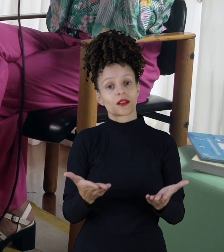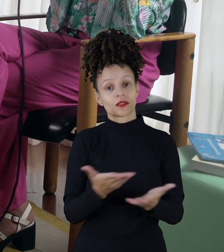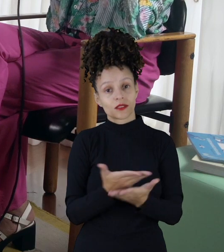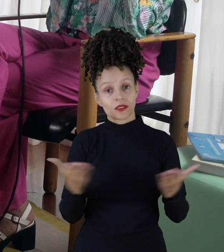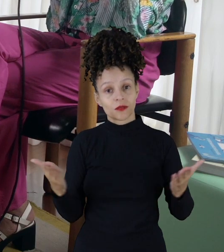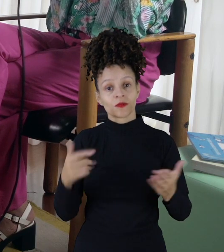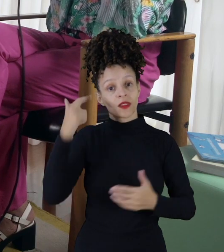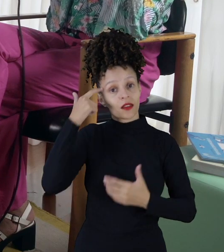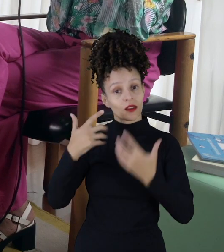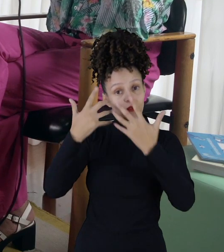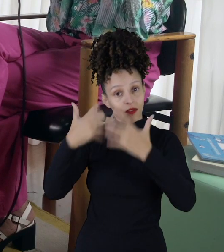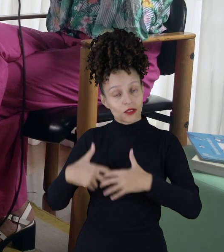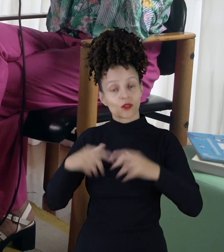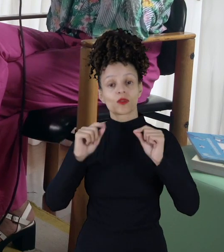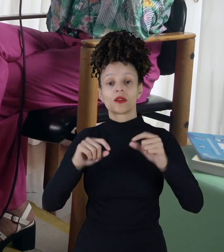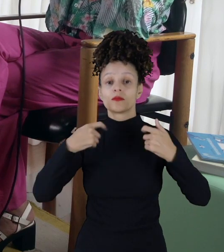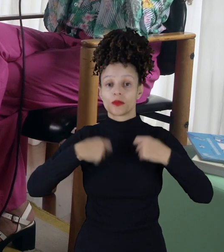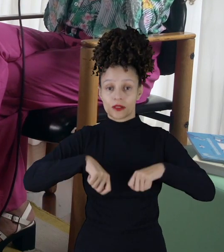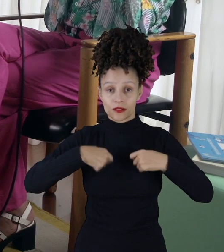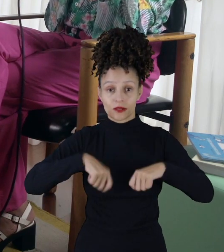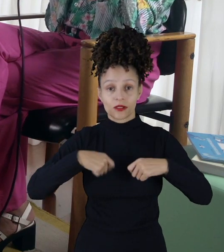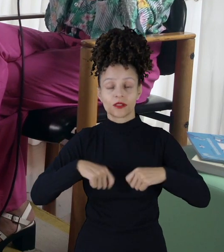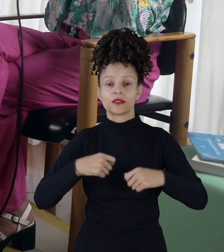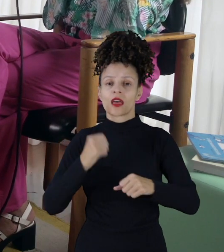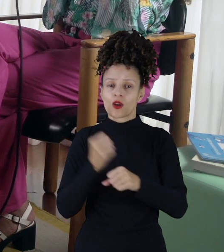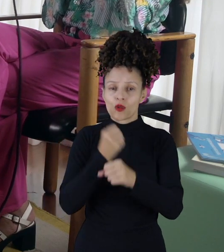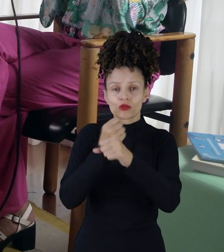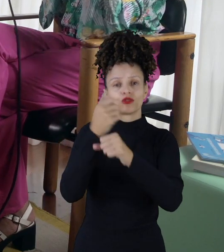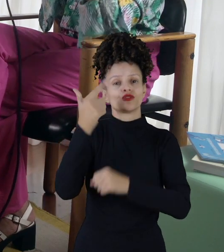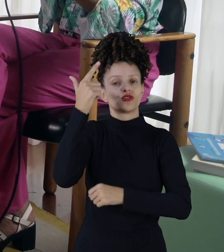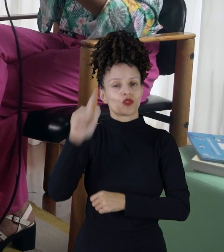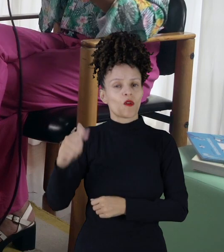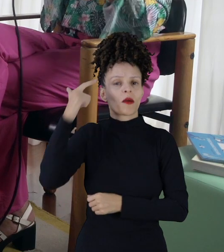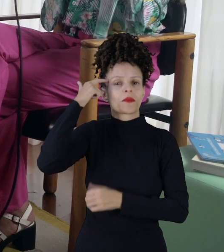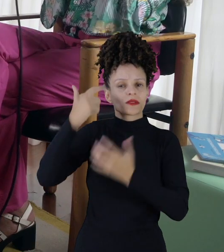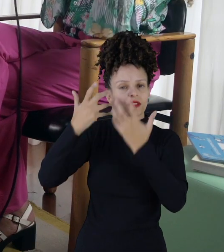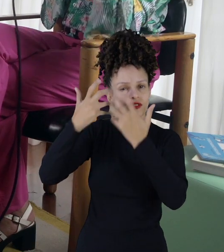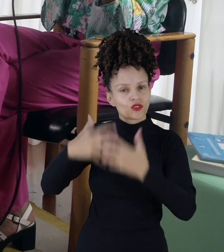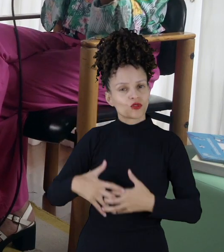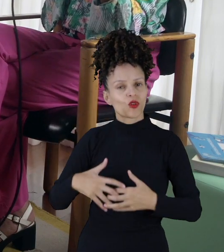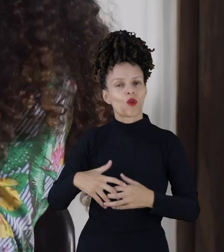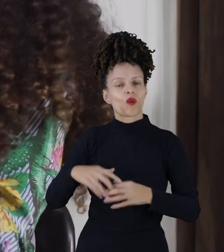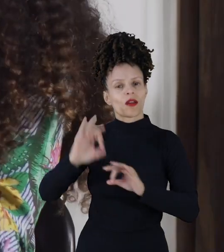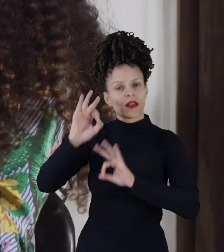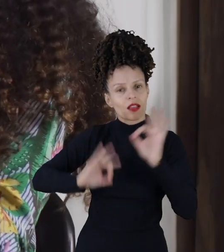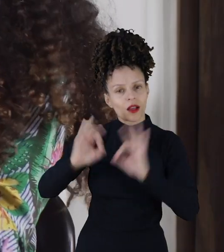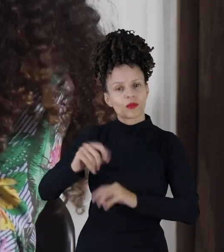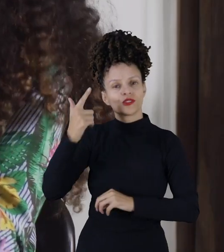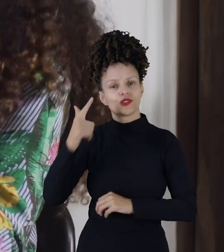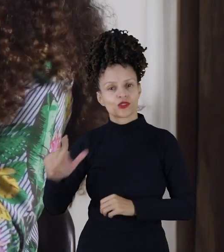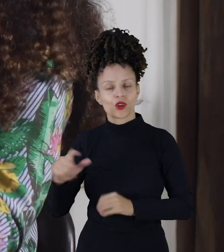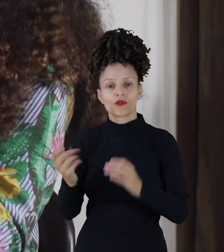trazer essa reflexão de que é necessário reconstruir, repensar,